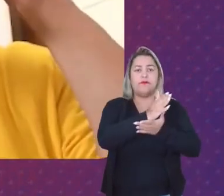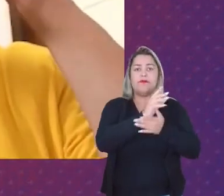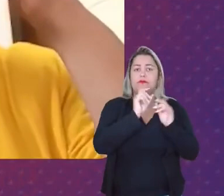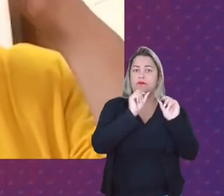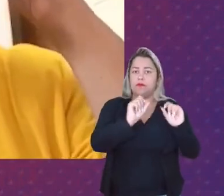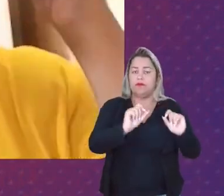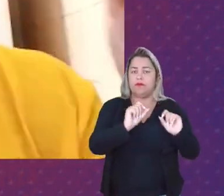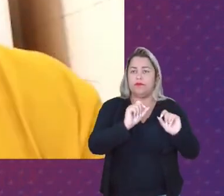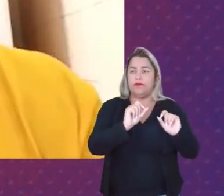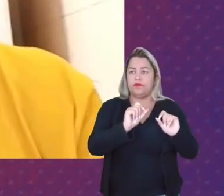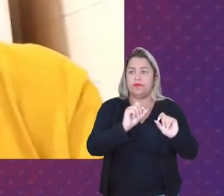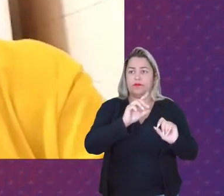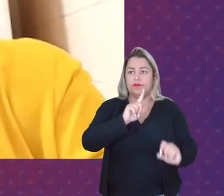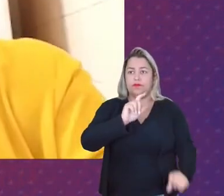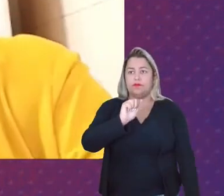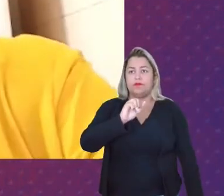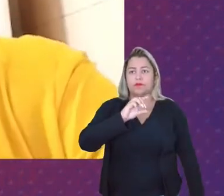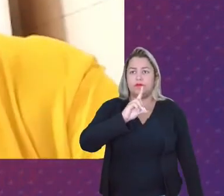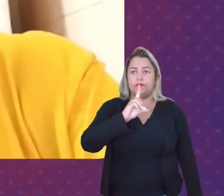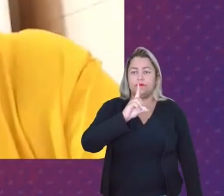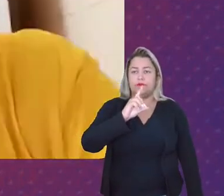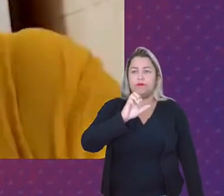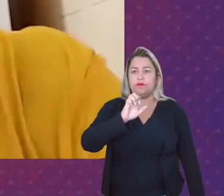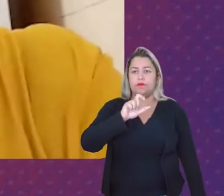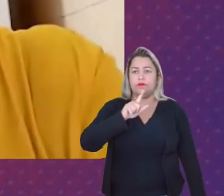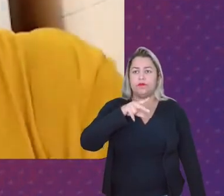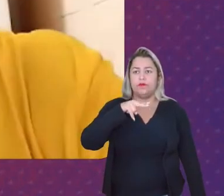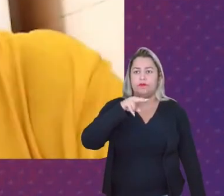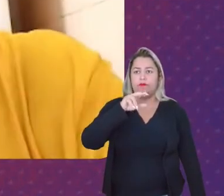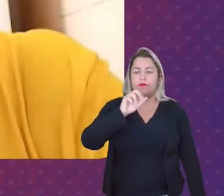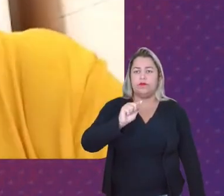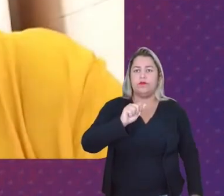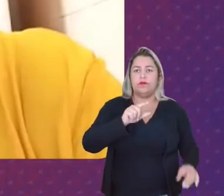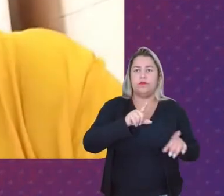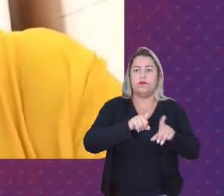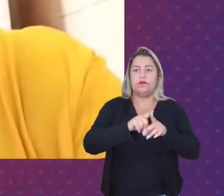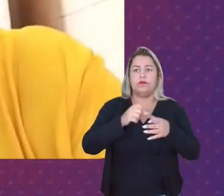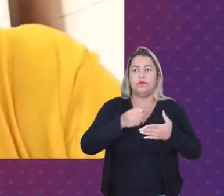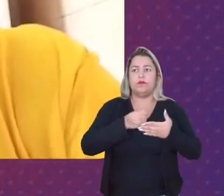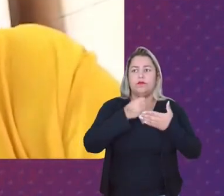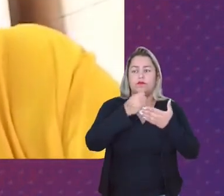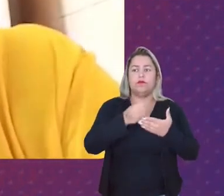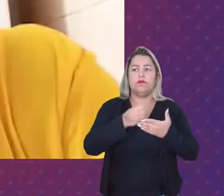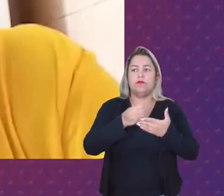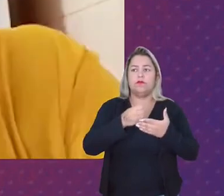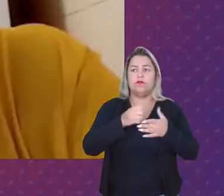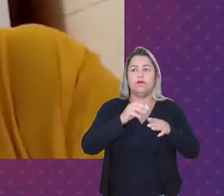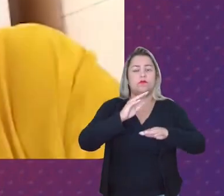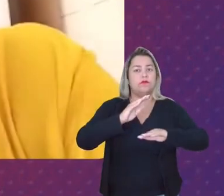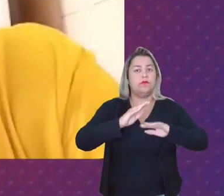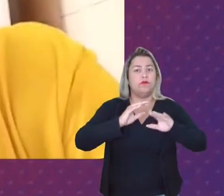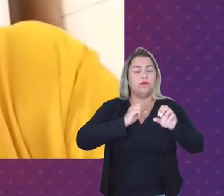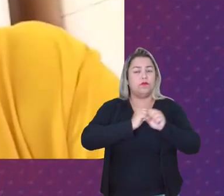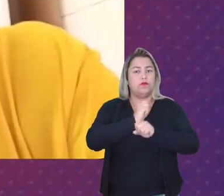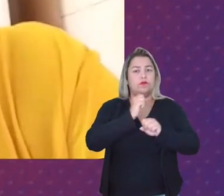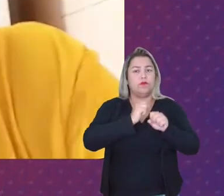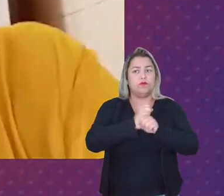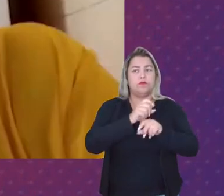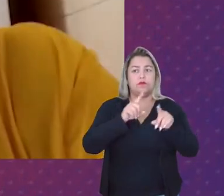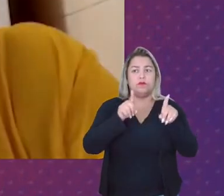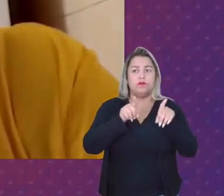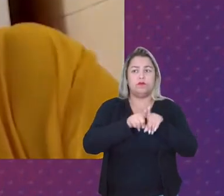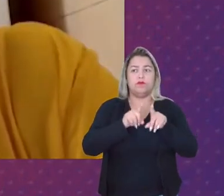o aplicativo Laudelina. Não é um aplicativo de oferta de mão de obra, porque esses a gente não defende. É